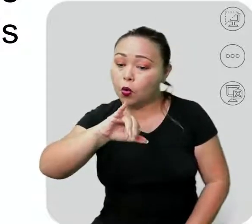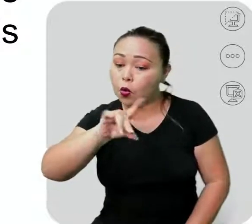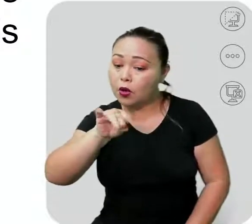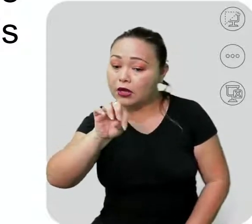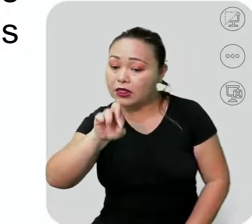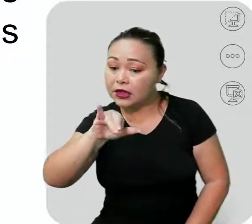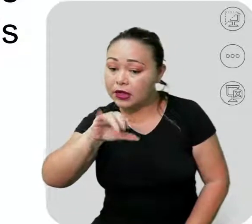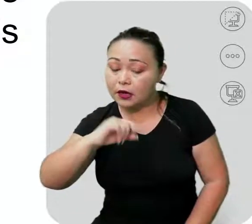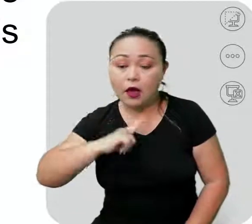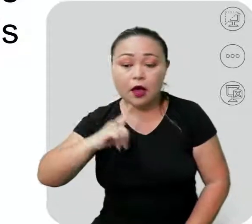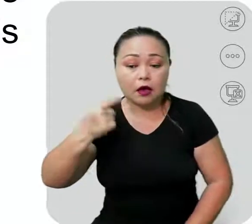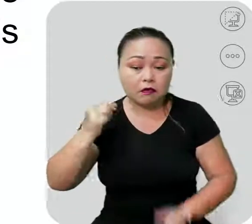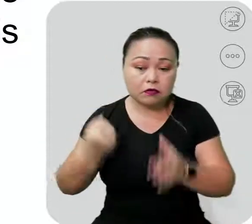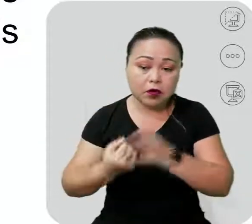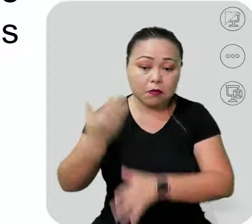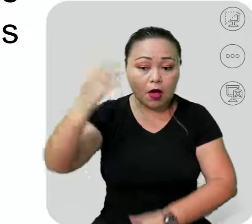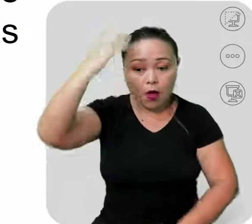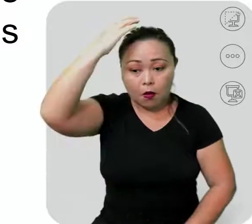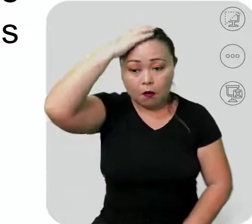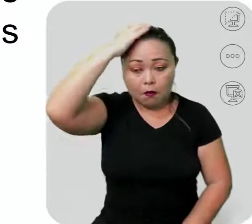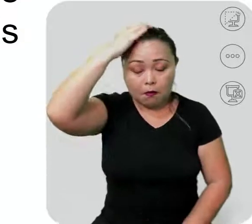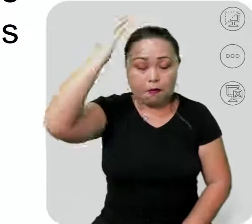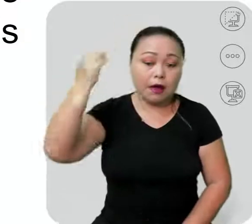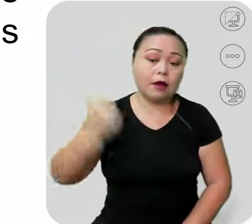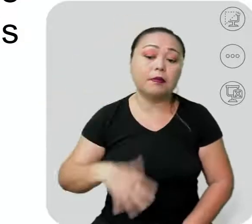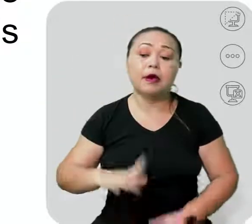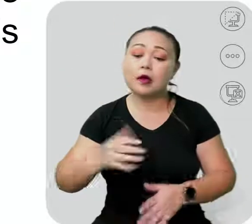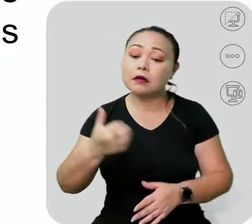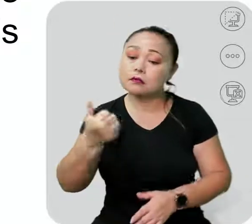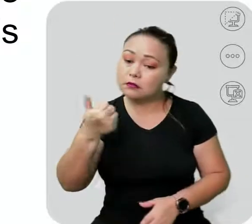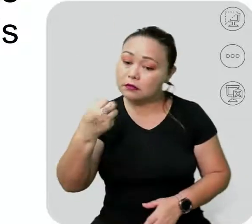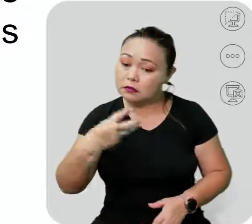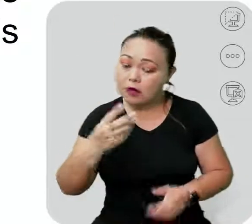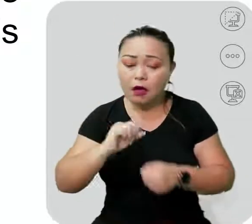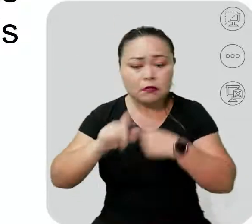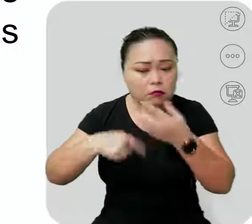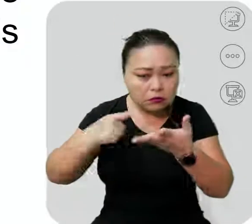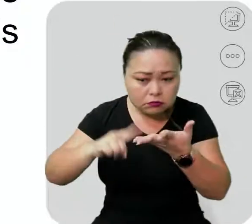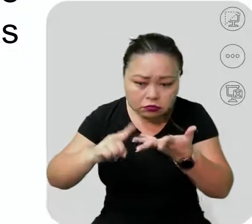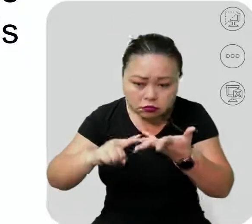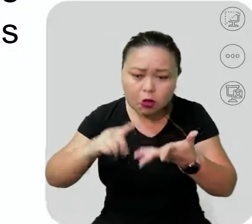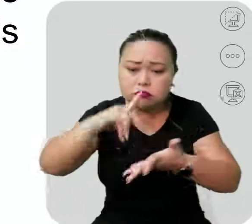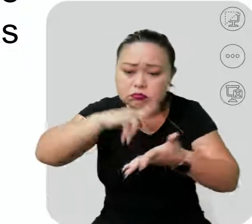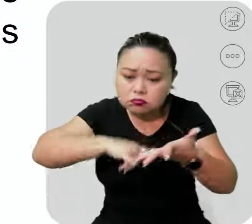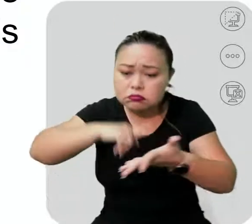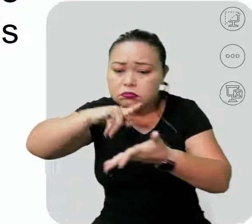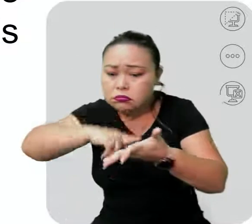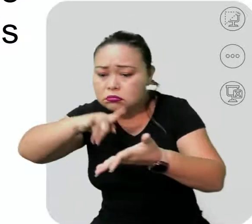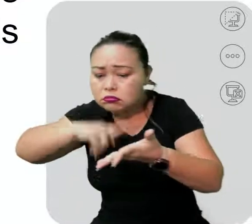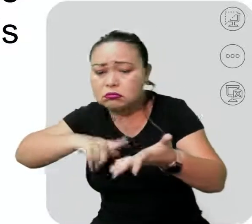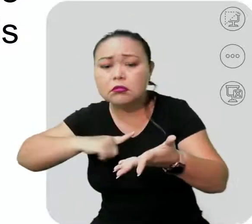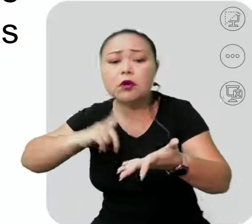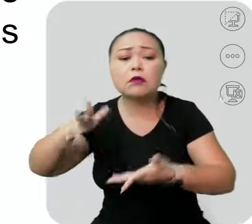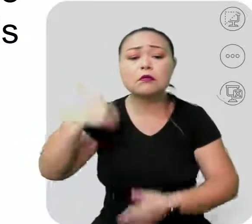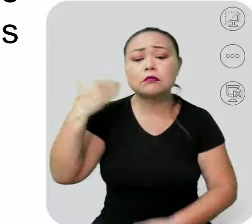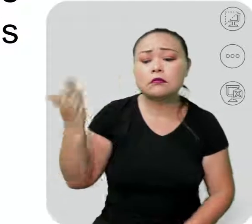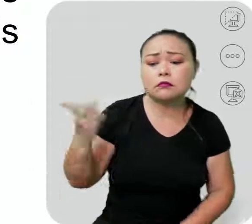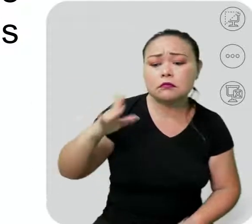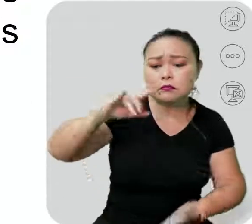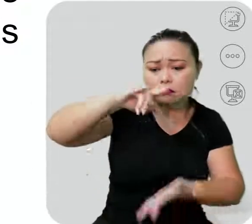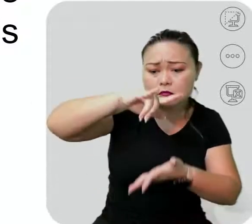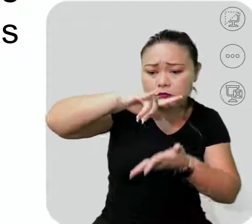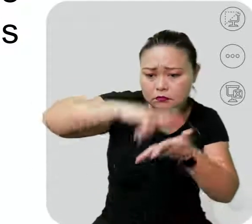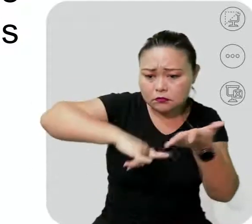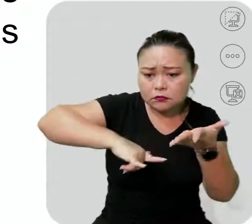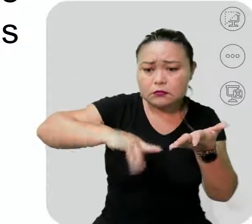chegamos a ir ao Tratado de Tordesilhas e assim vai amansando bom então o Tratado de Tordesilhas foi assinado